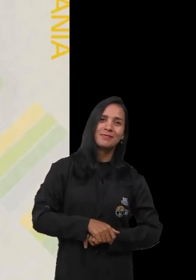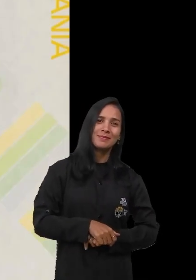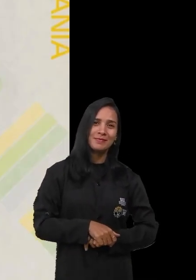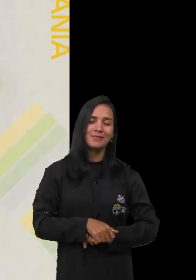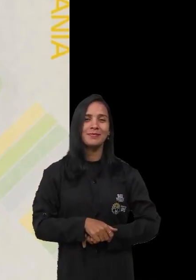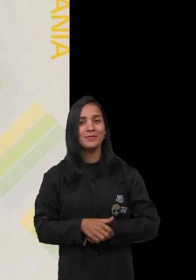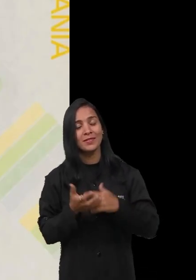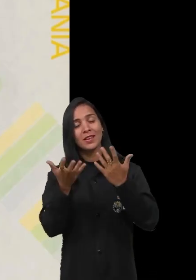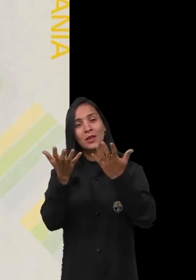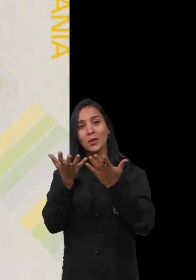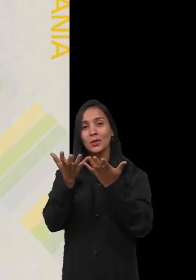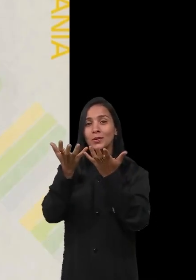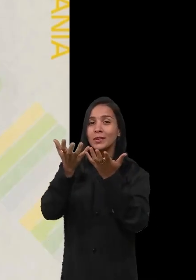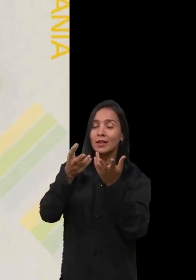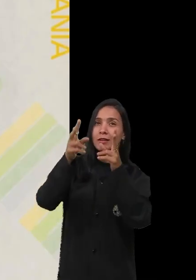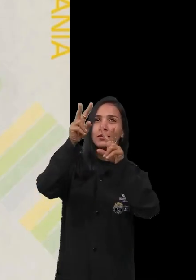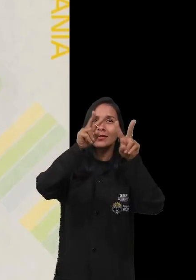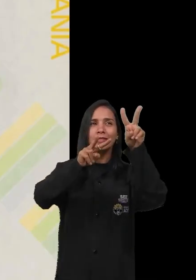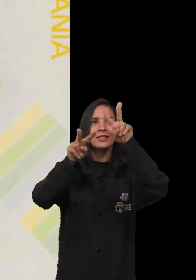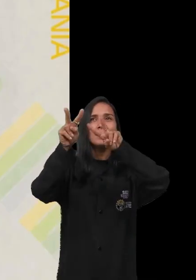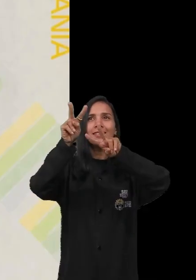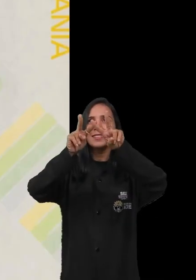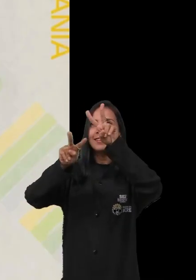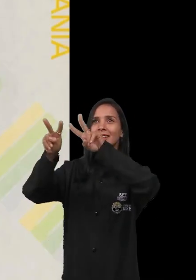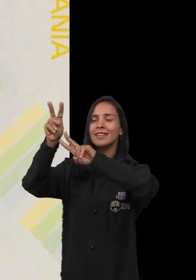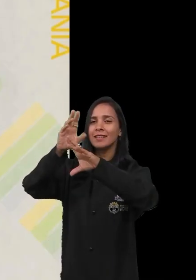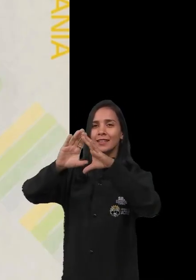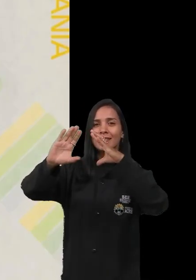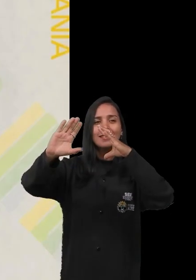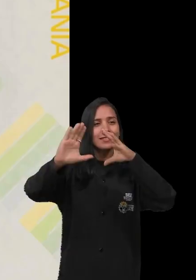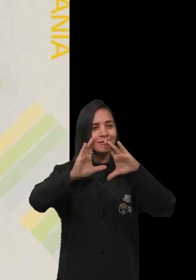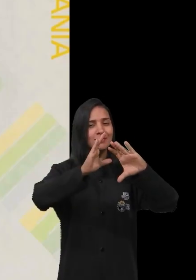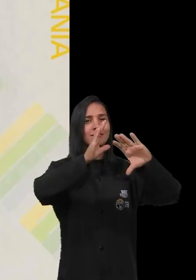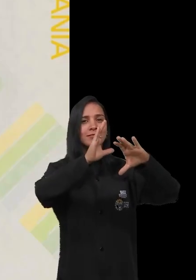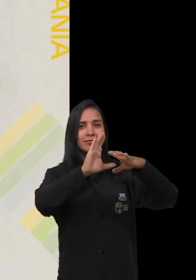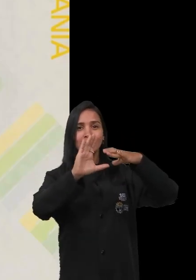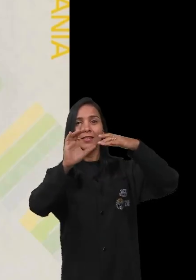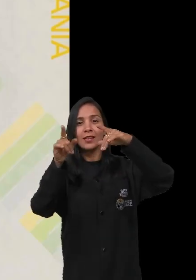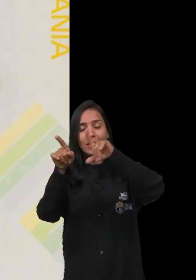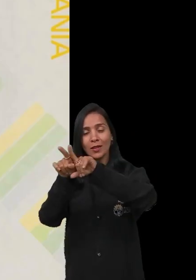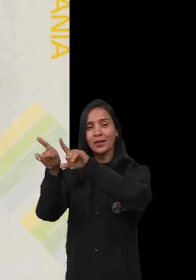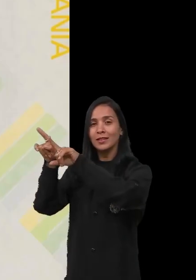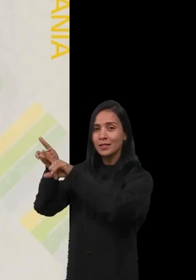Quero ver essa dona caminhando